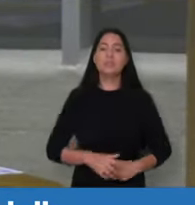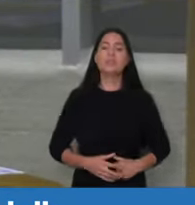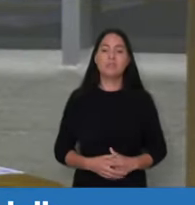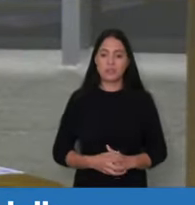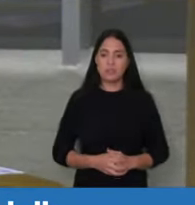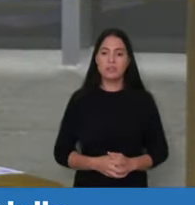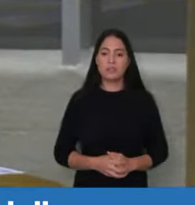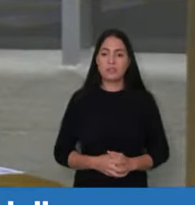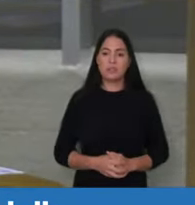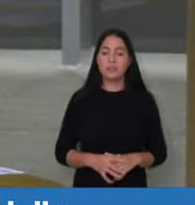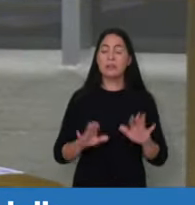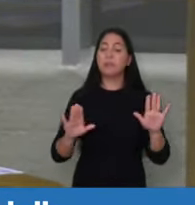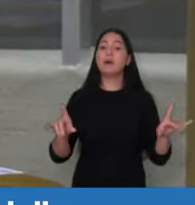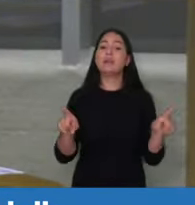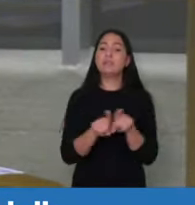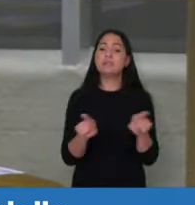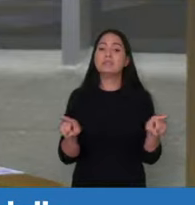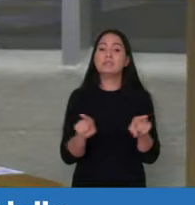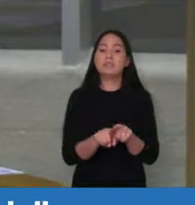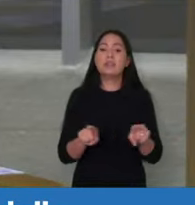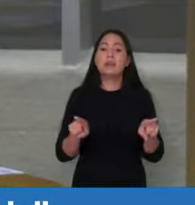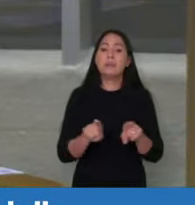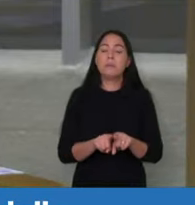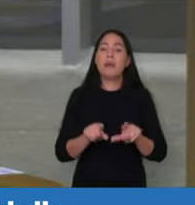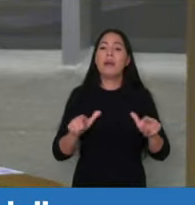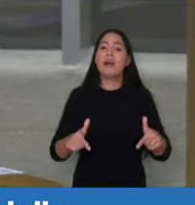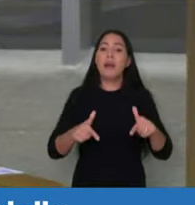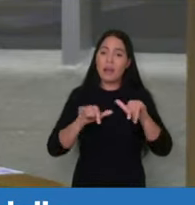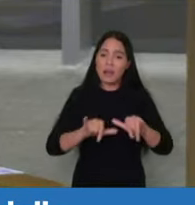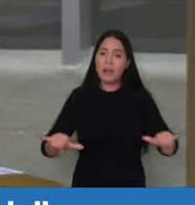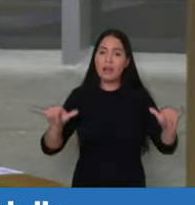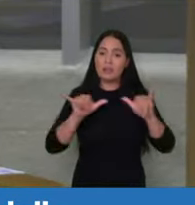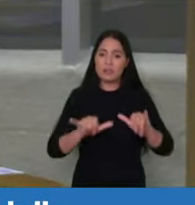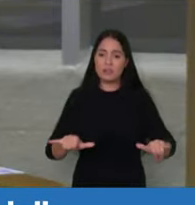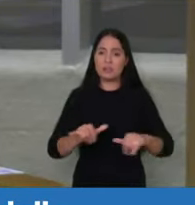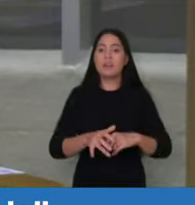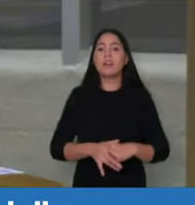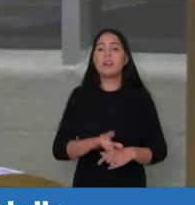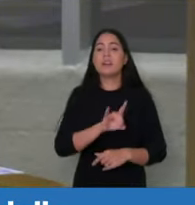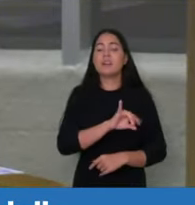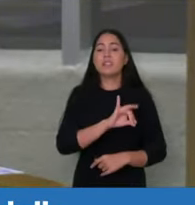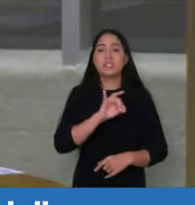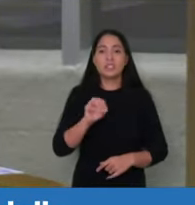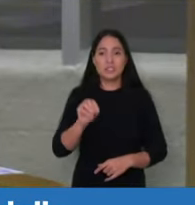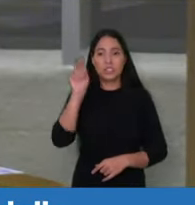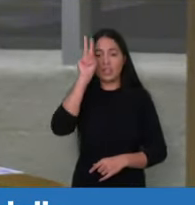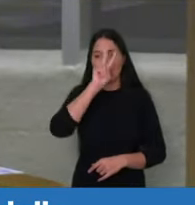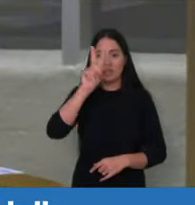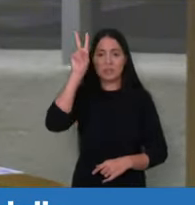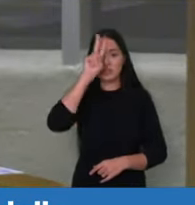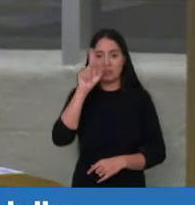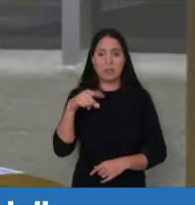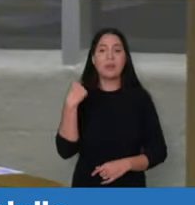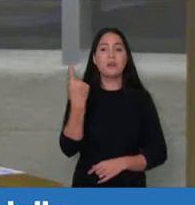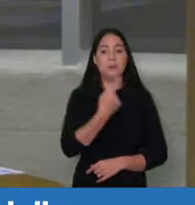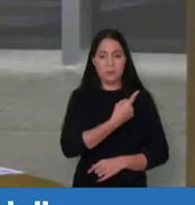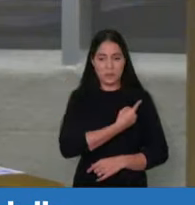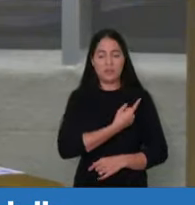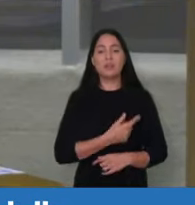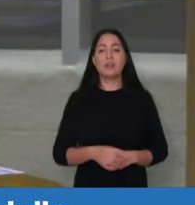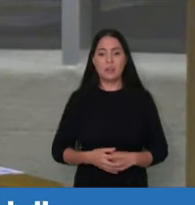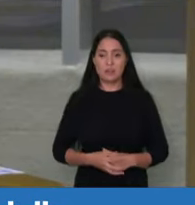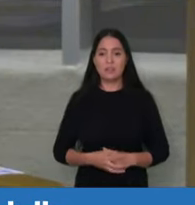Mas é também, ao mesmo tempo, reafirmar que essa data é uma data essencialmente histórica para nós. É um momento em